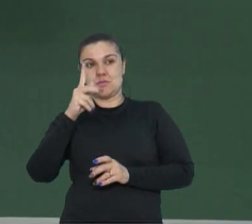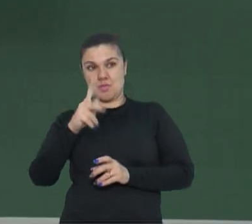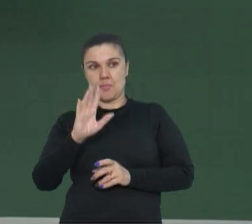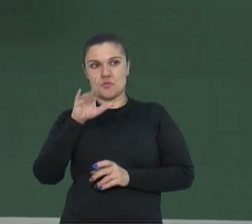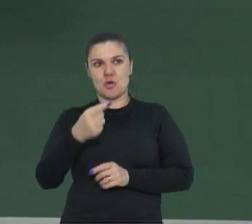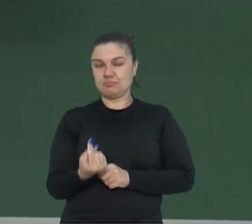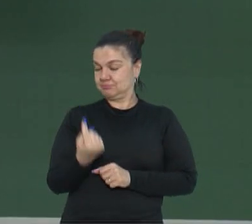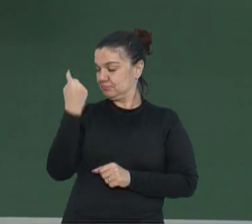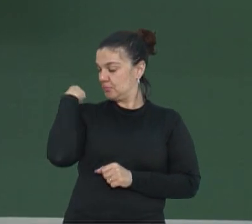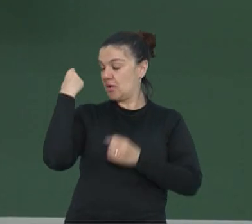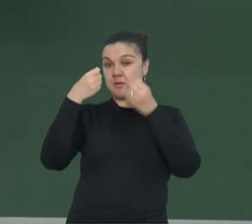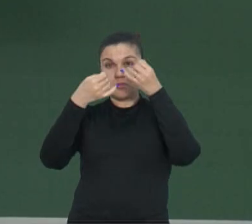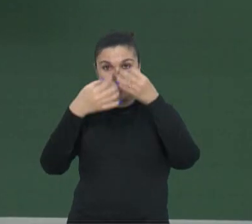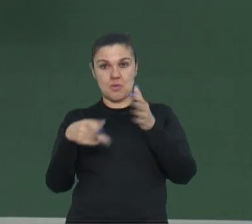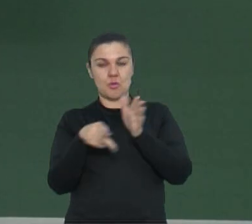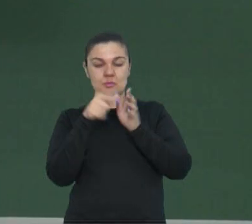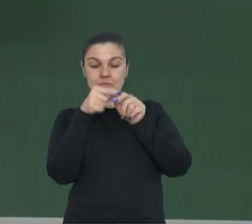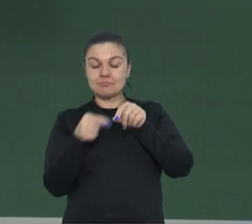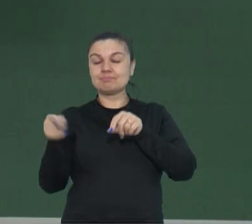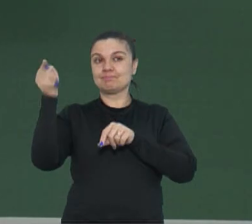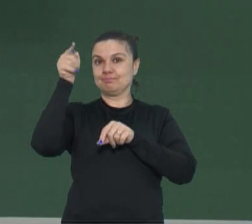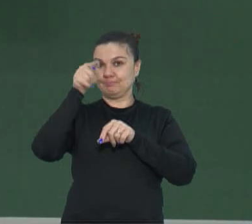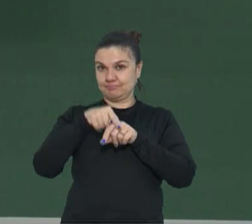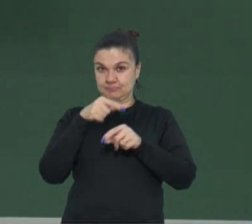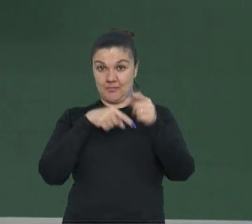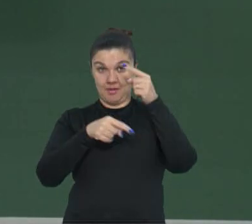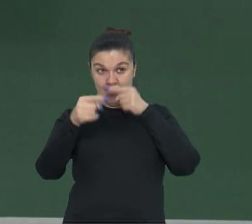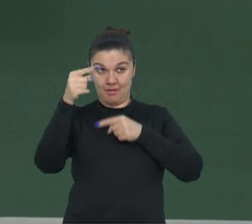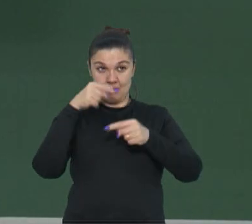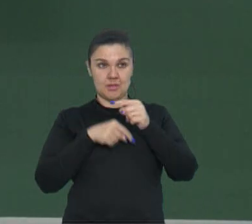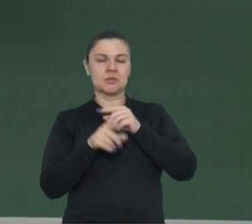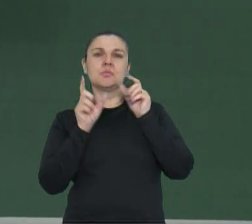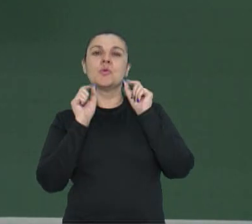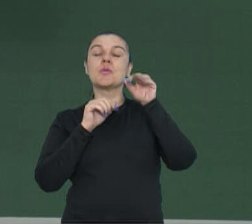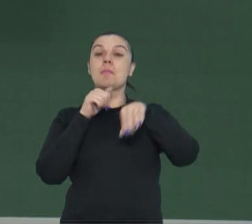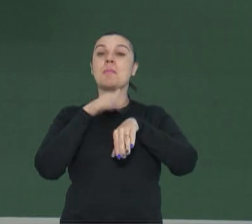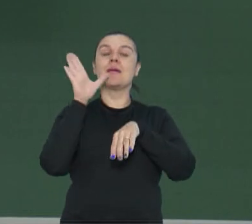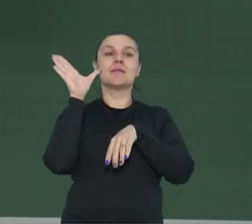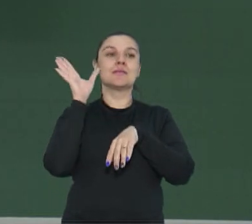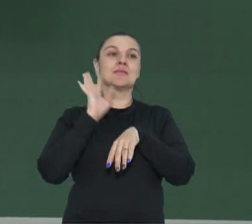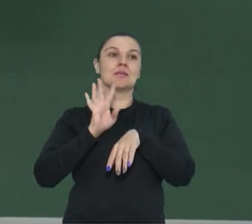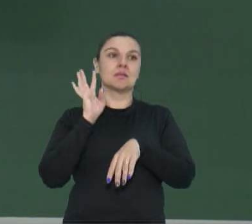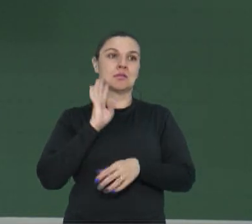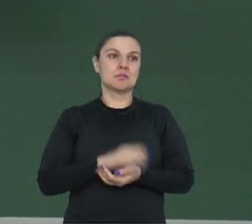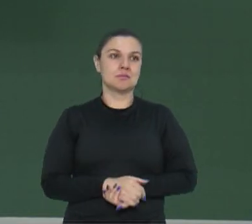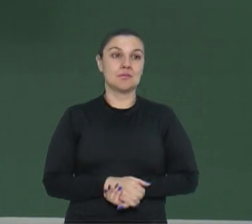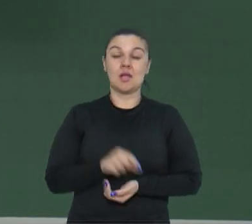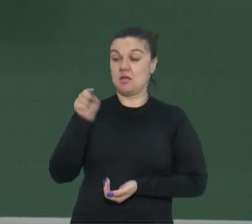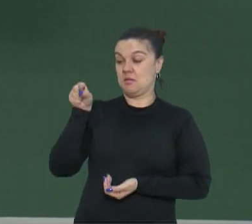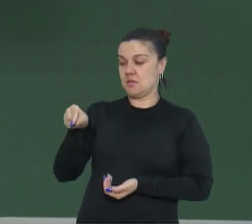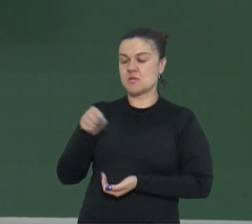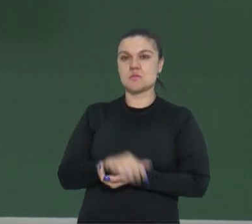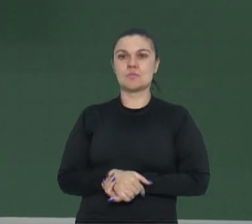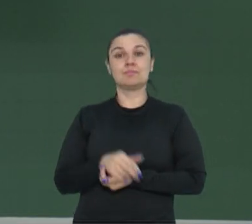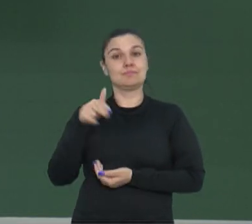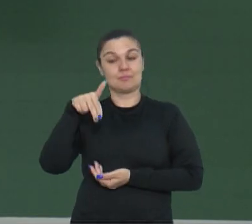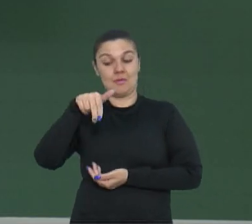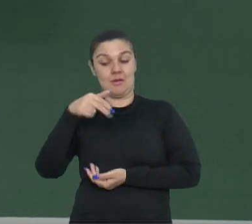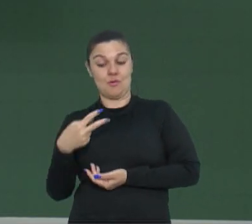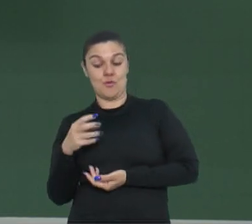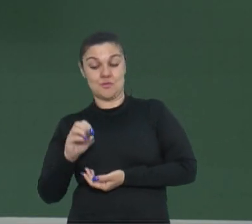já, lá na história do átomo. E o que tem de interessante? Gente, isso aqui é